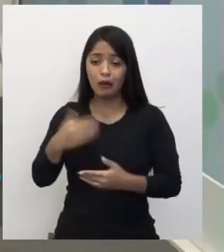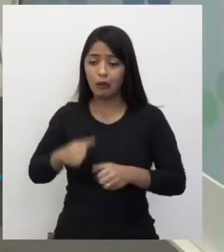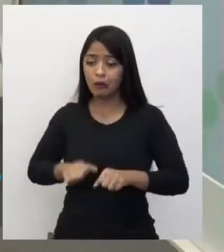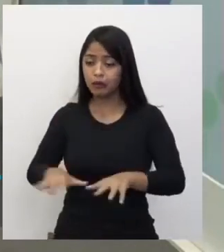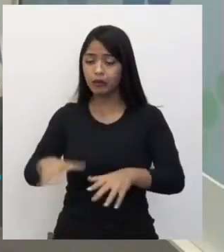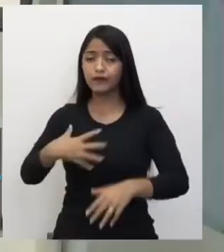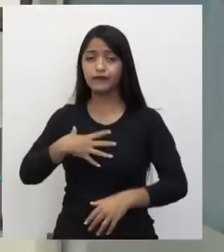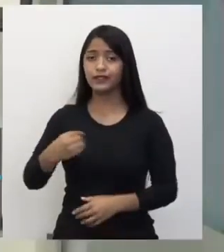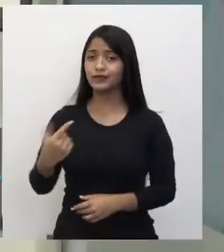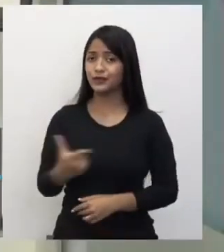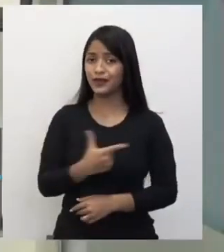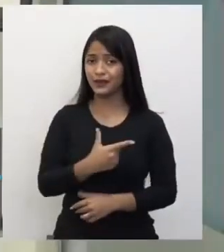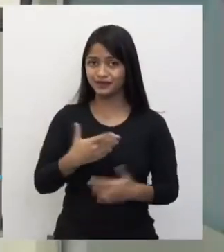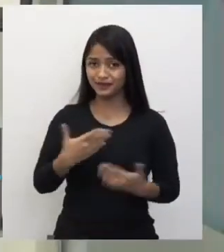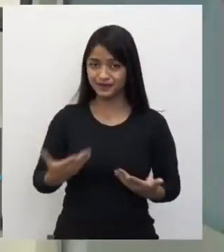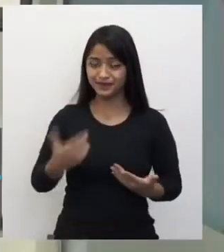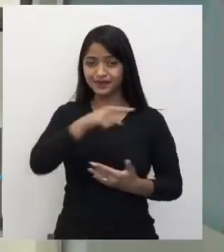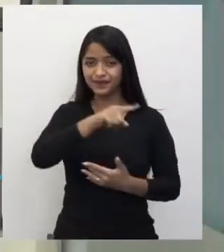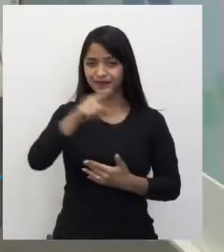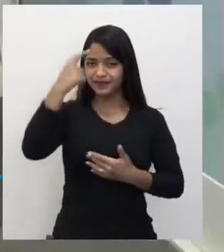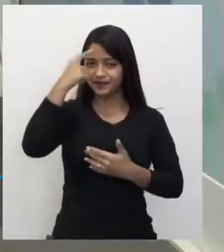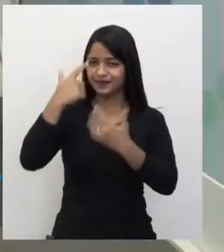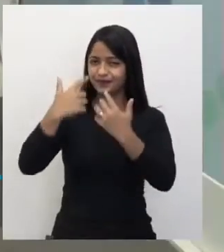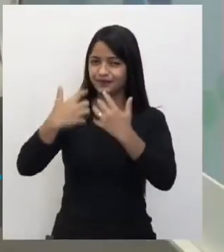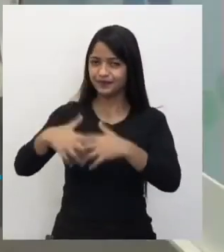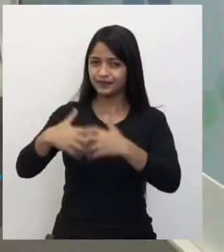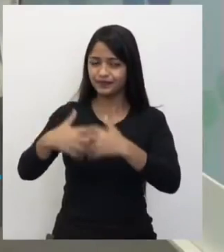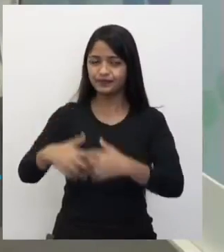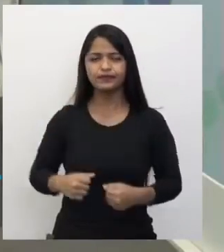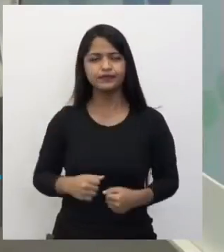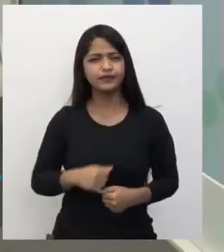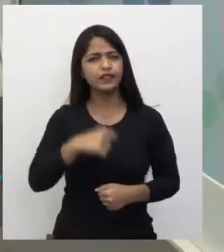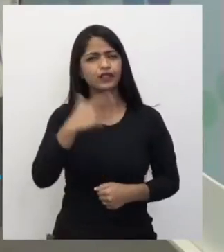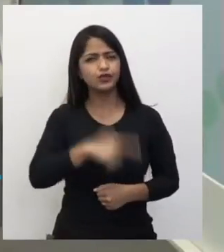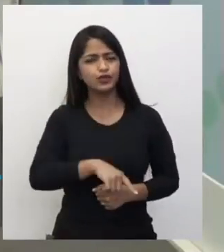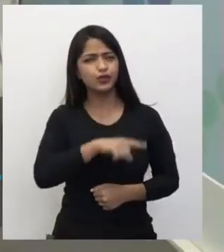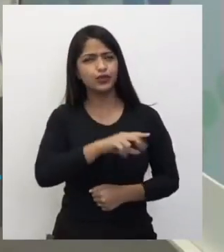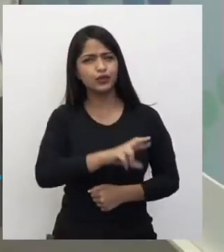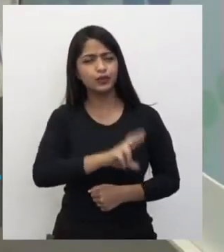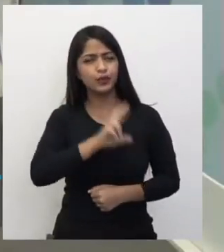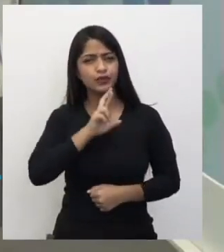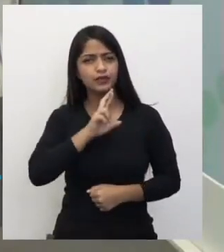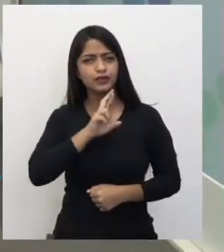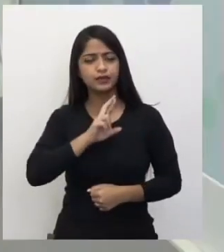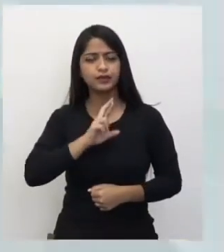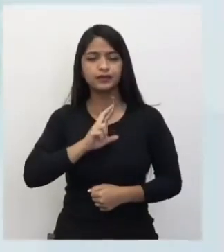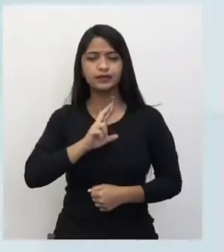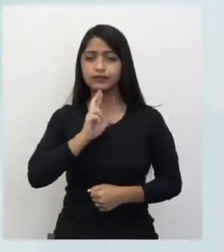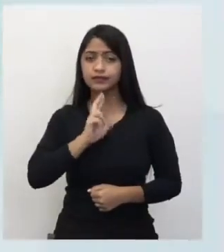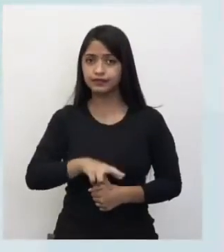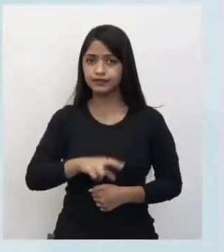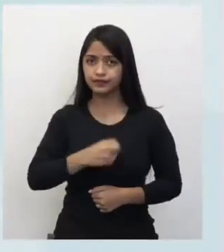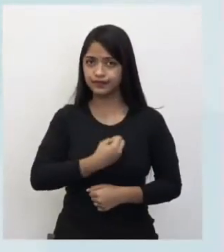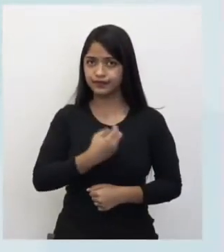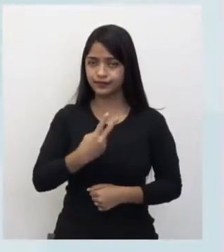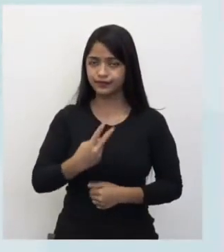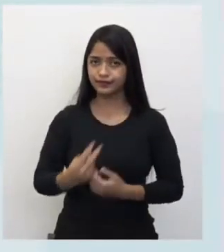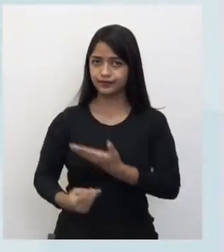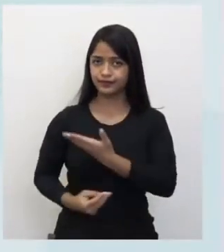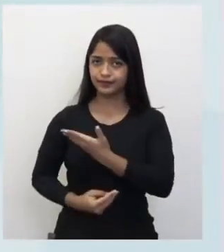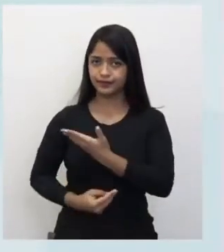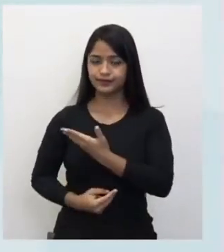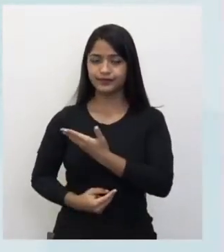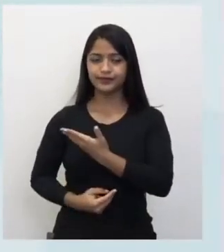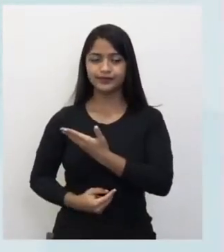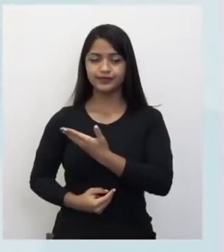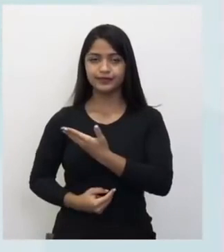certo? Então, só para a gente refletir. Repete só um pouquinho a resposta. Aqui, coloca na tela a resposta, isso, por deixa favor. Só um pouquinho, a 2.